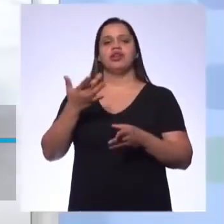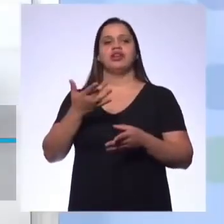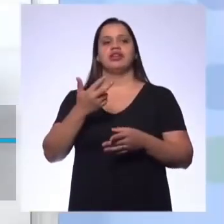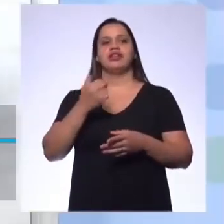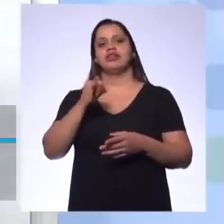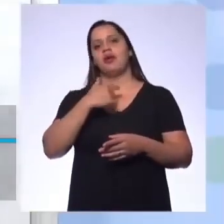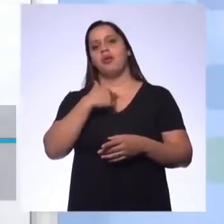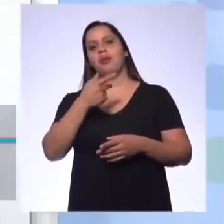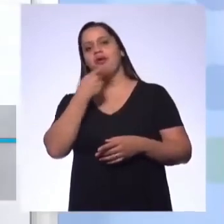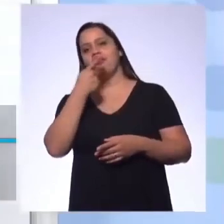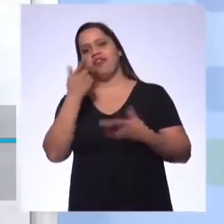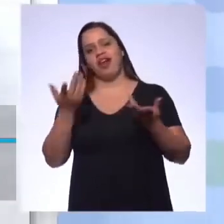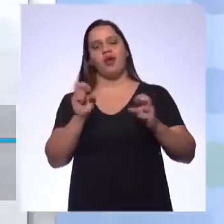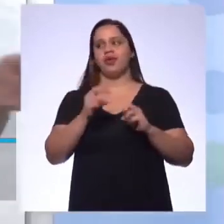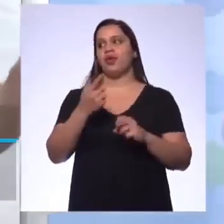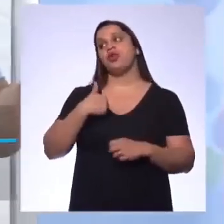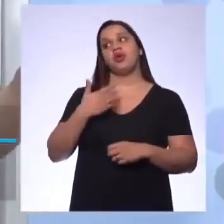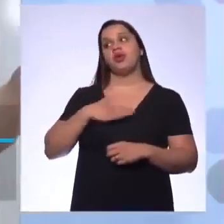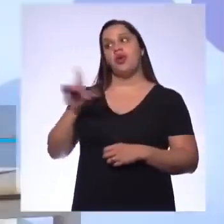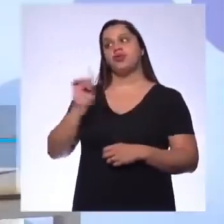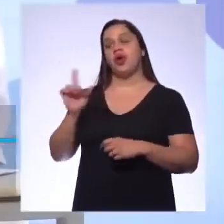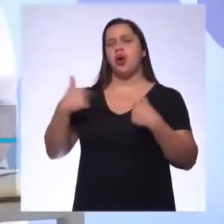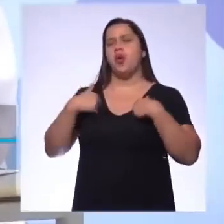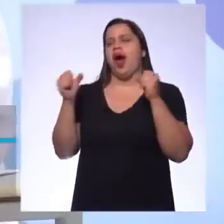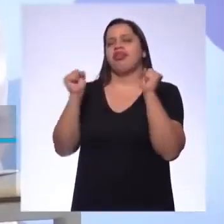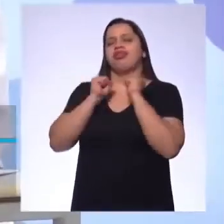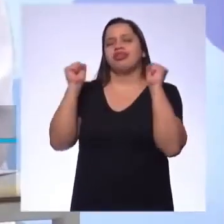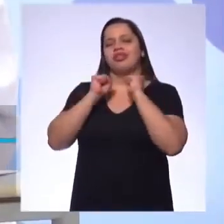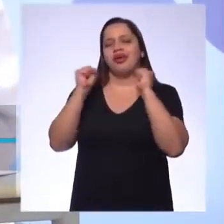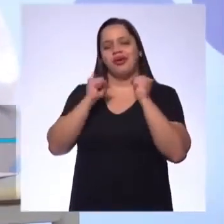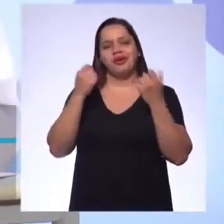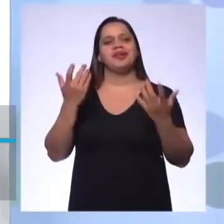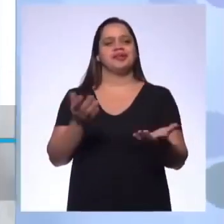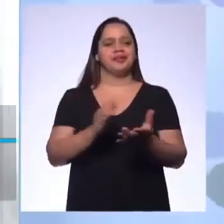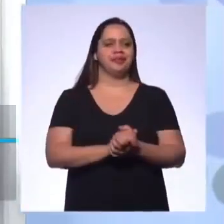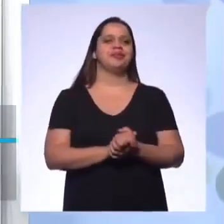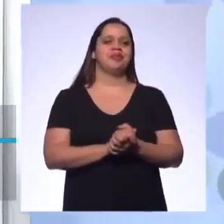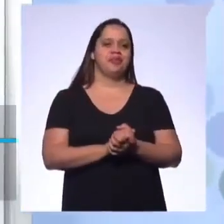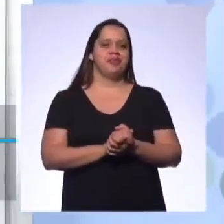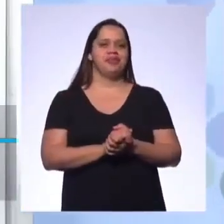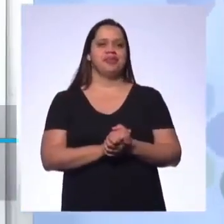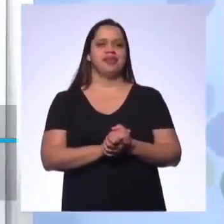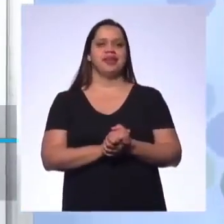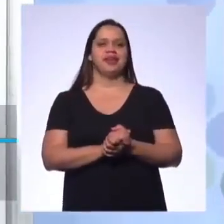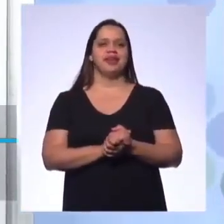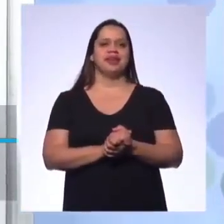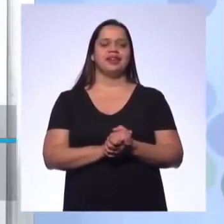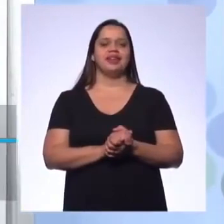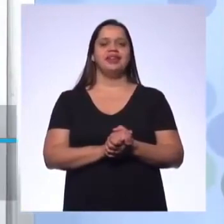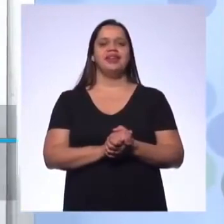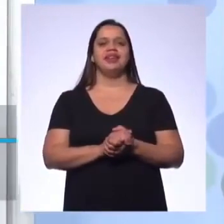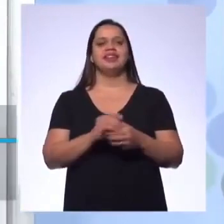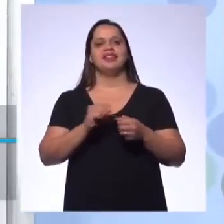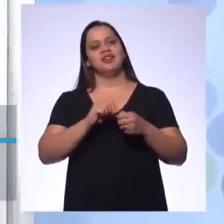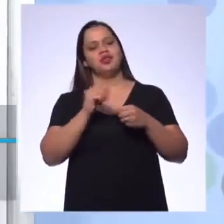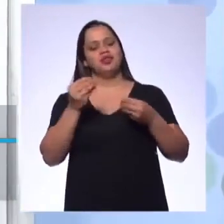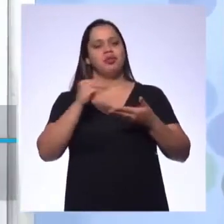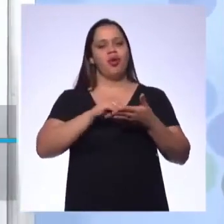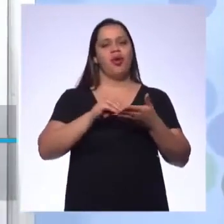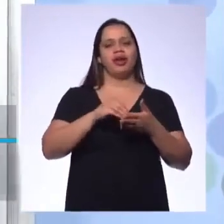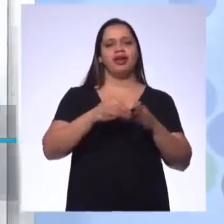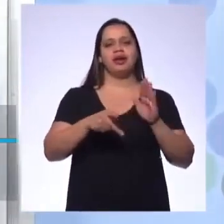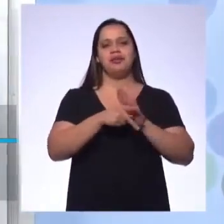também não gosto não, eu adoro. Eu prefiro, o Edjoel também gosta disso, que eu sei. A gente colocar um pouquinho ralado ali de bacon, uns pedacinhos de